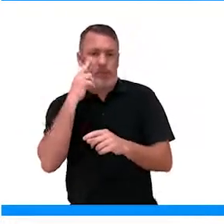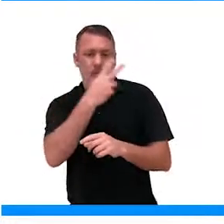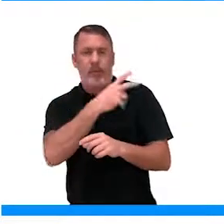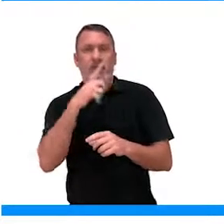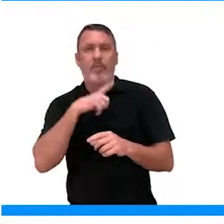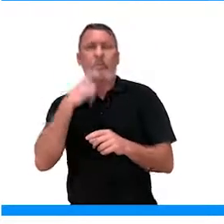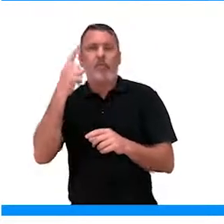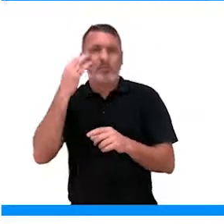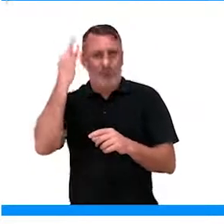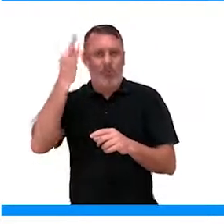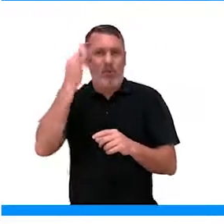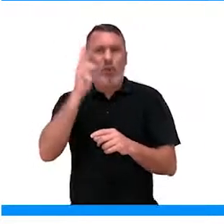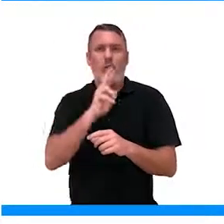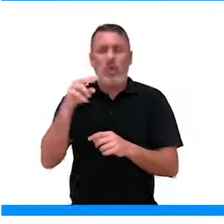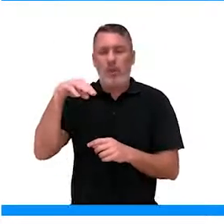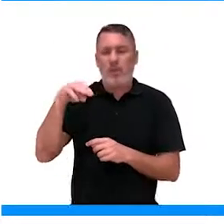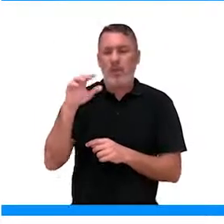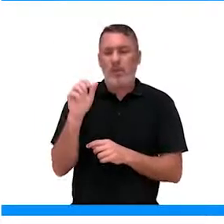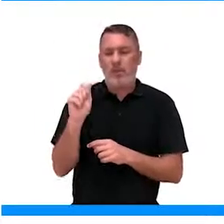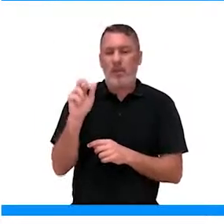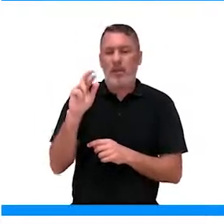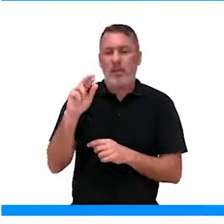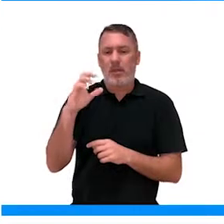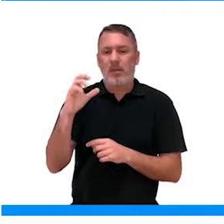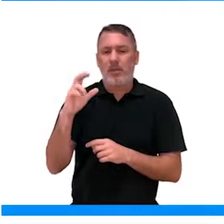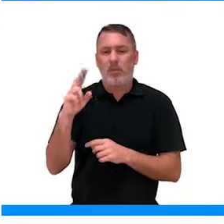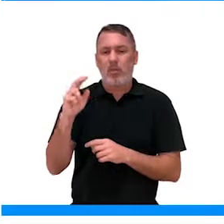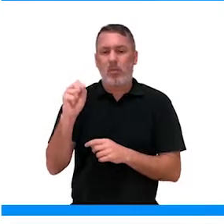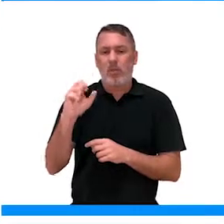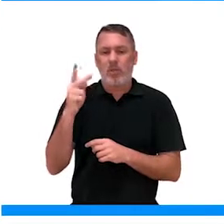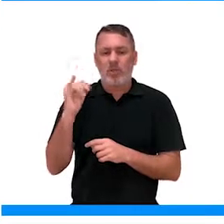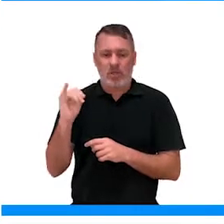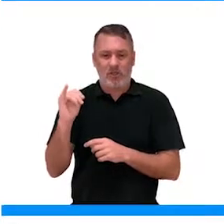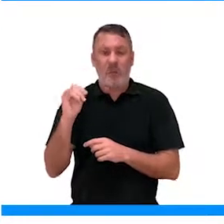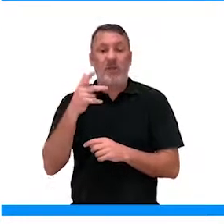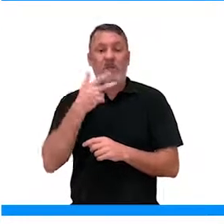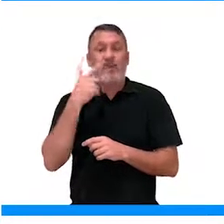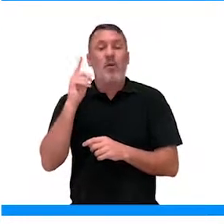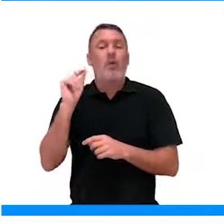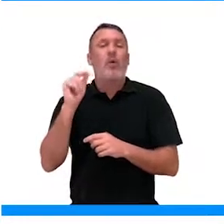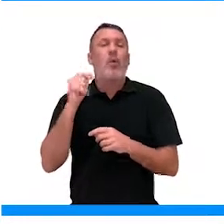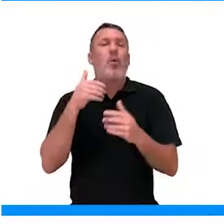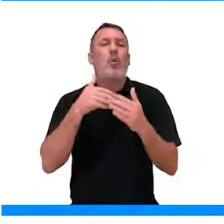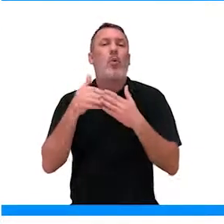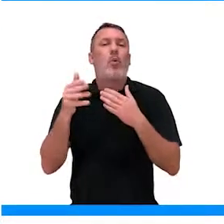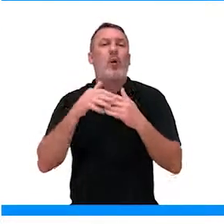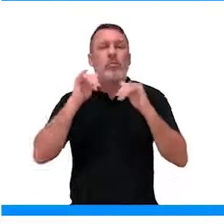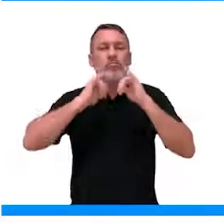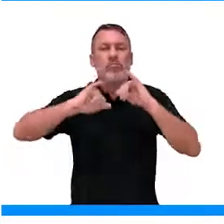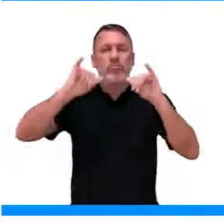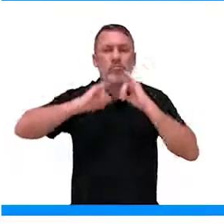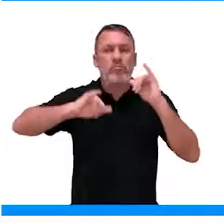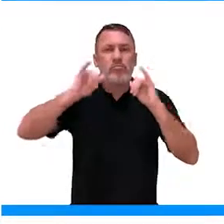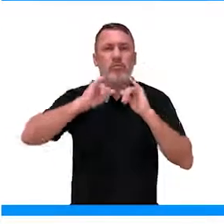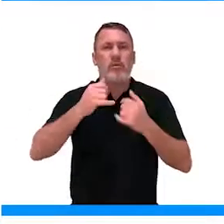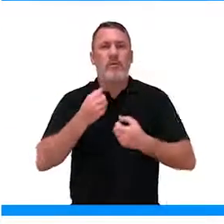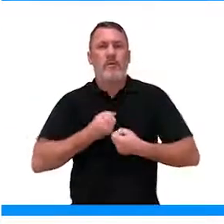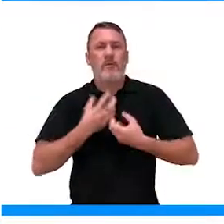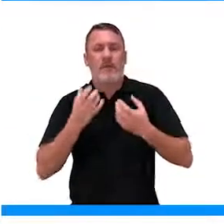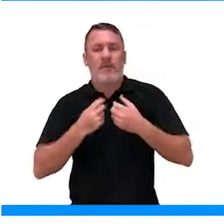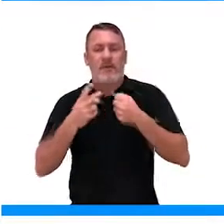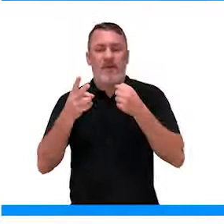Para Marcuse, todas as manifestações verbais, elas se dão por meio da língua. Elas não são textos